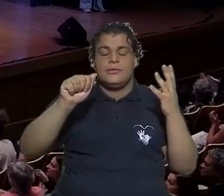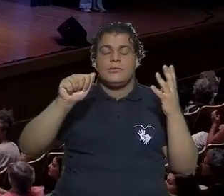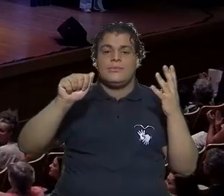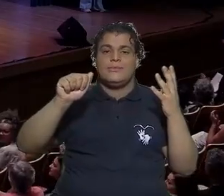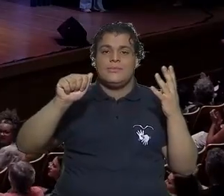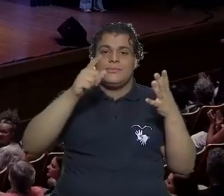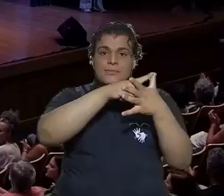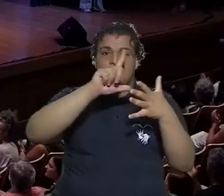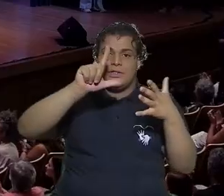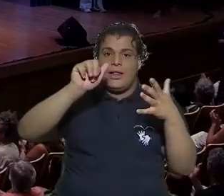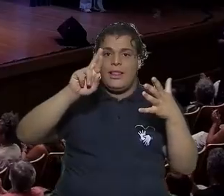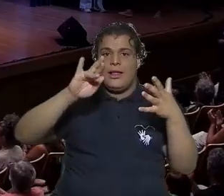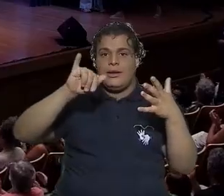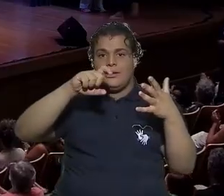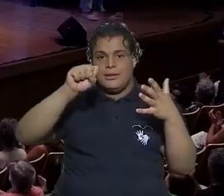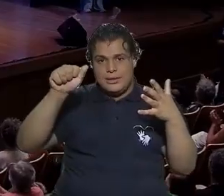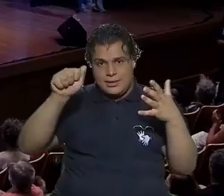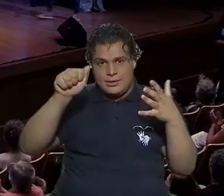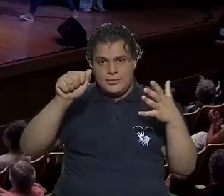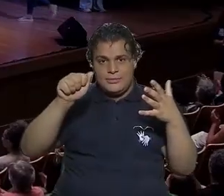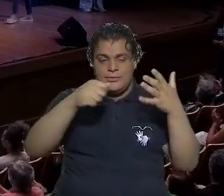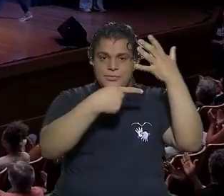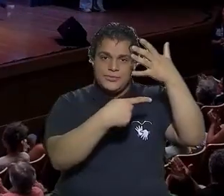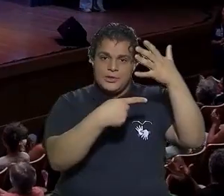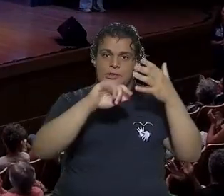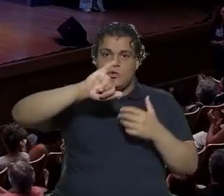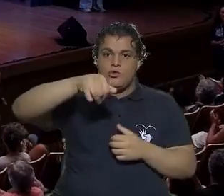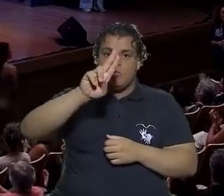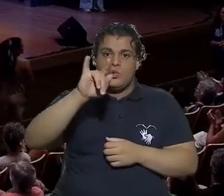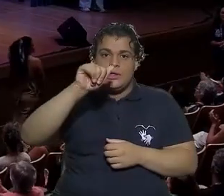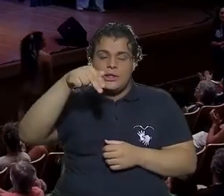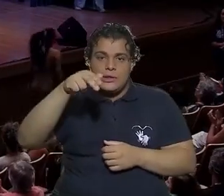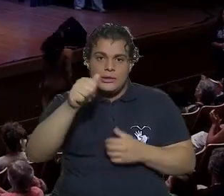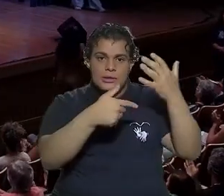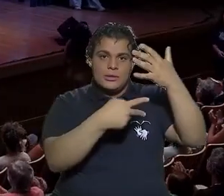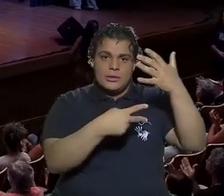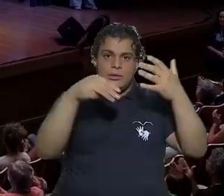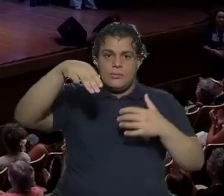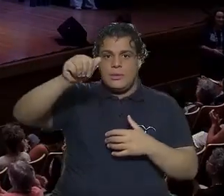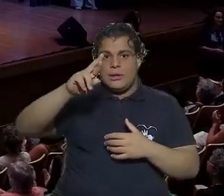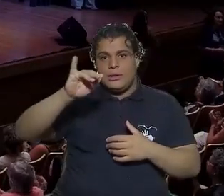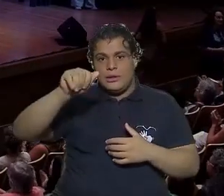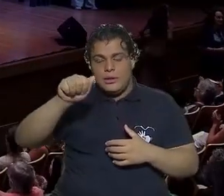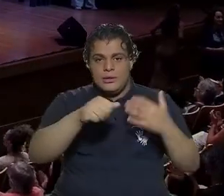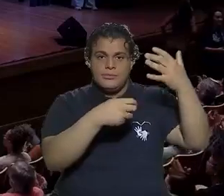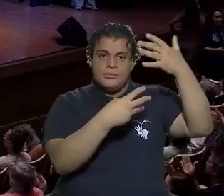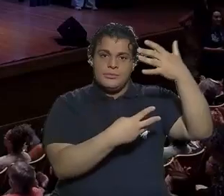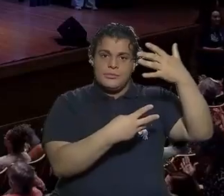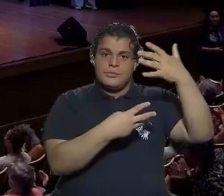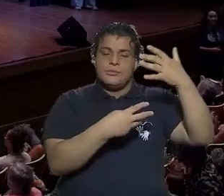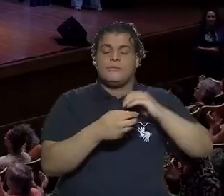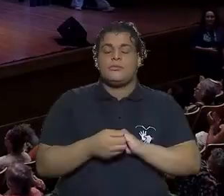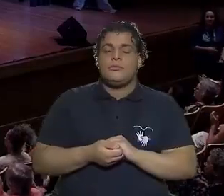Castro, Larissa Andrade Santos, Juliana Silva, Maria Inês Barbosa